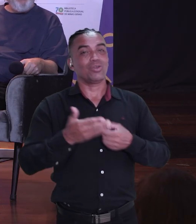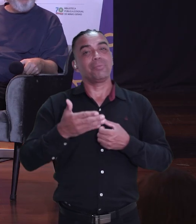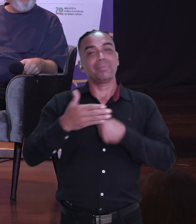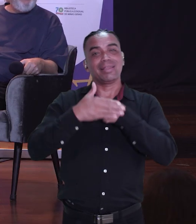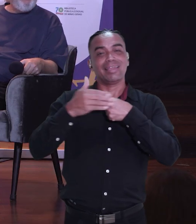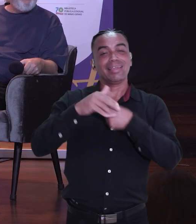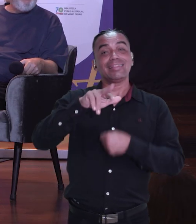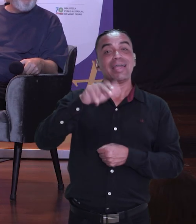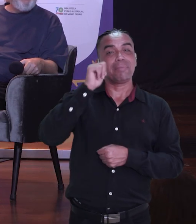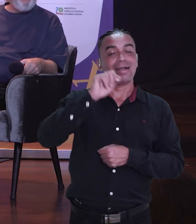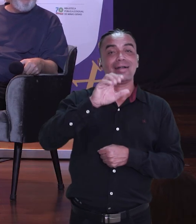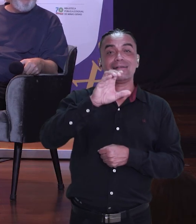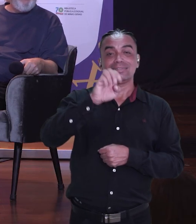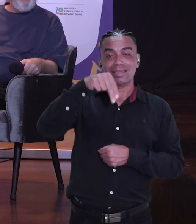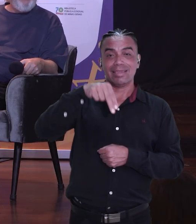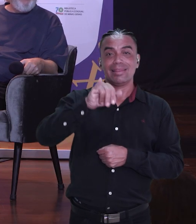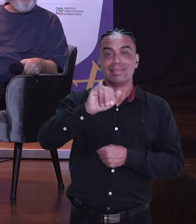minha querida irmãzinha Cineira.